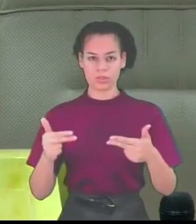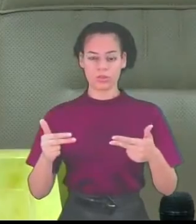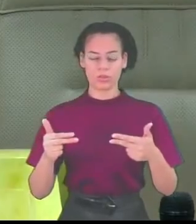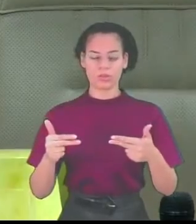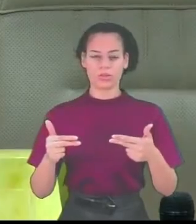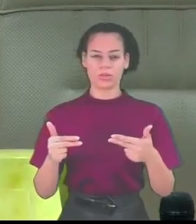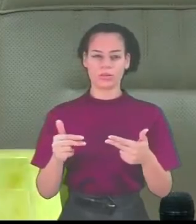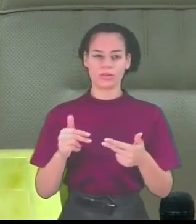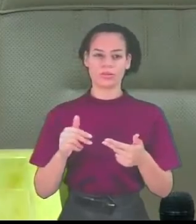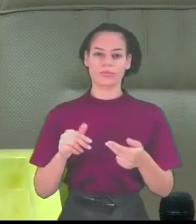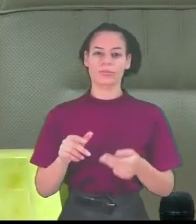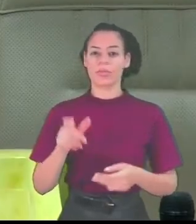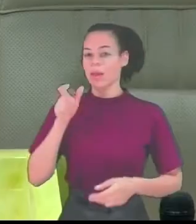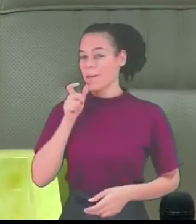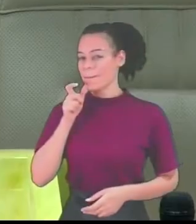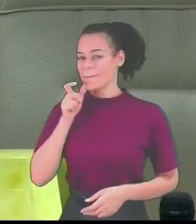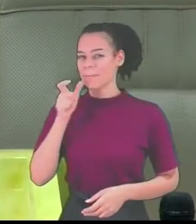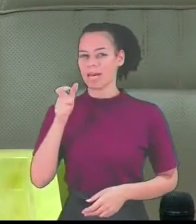seu poder